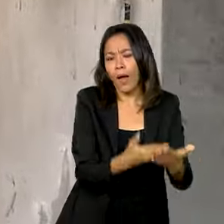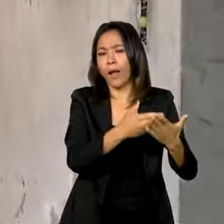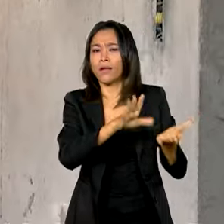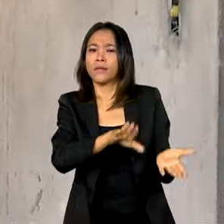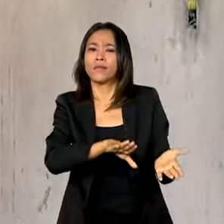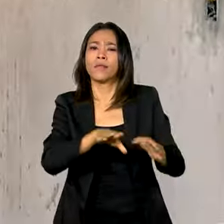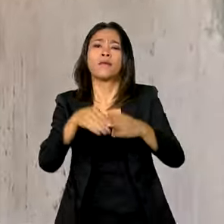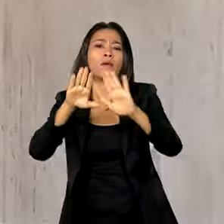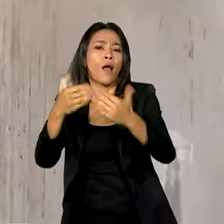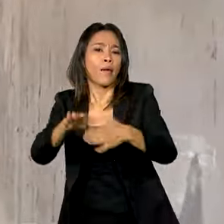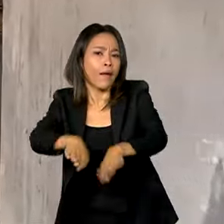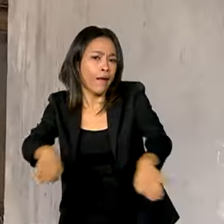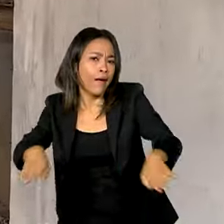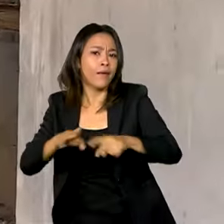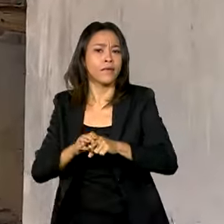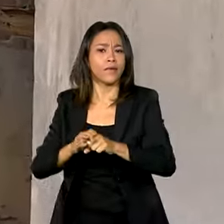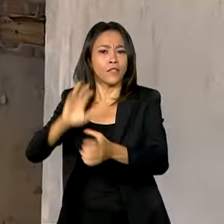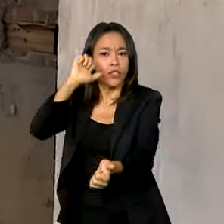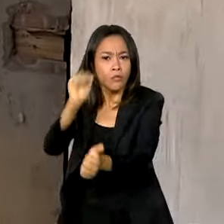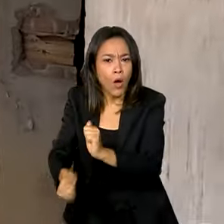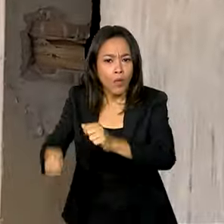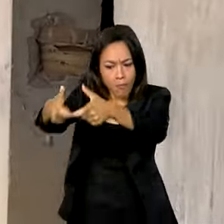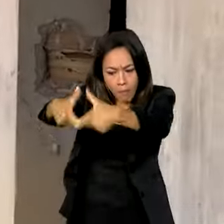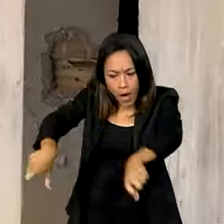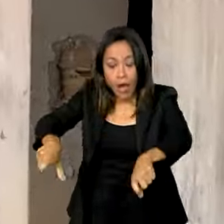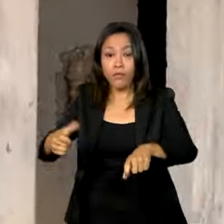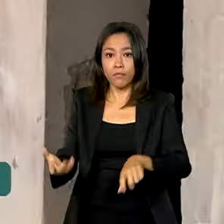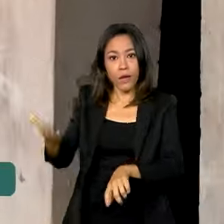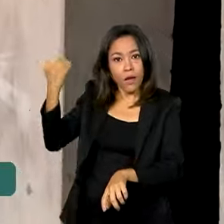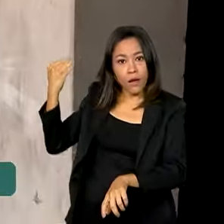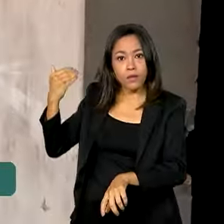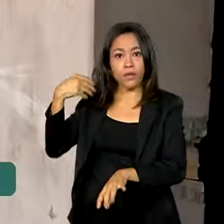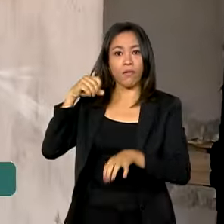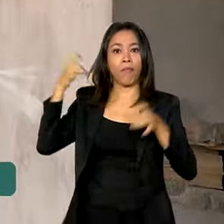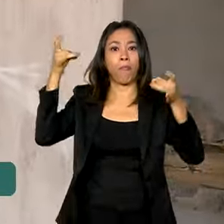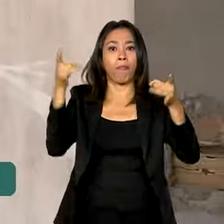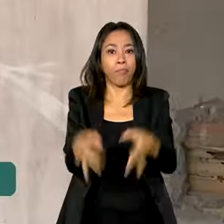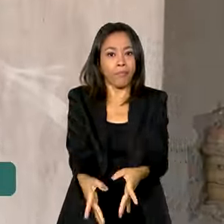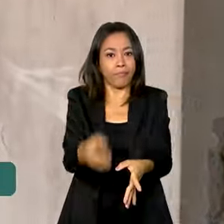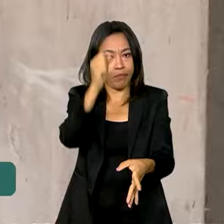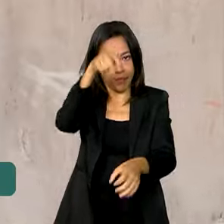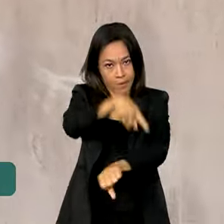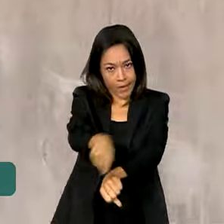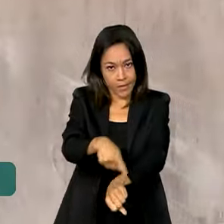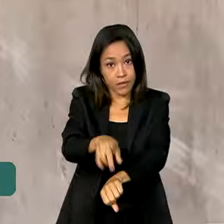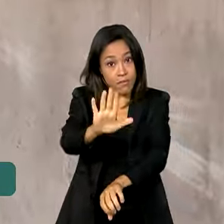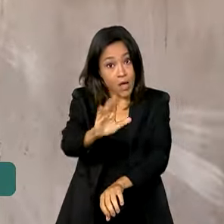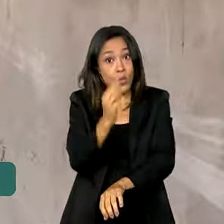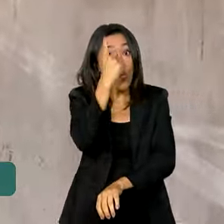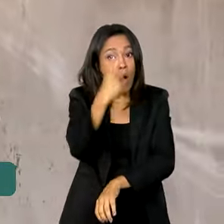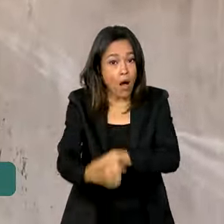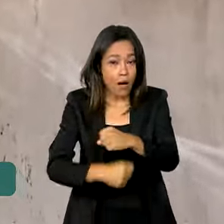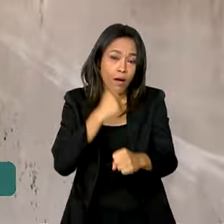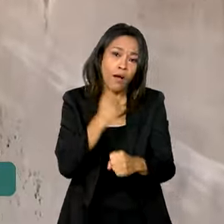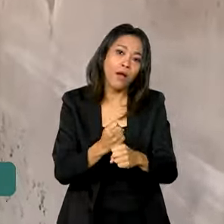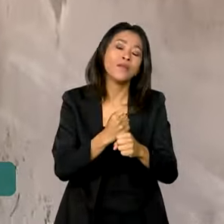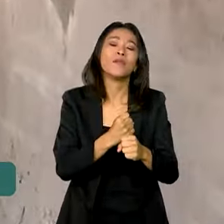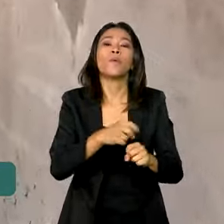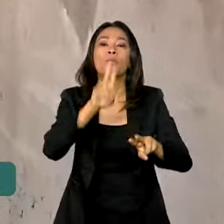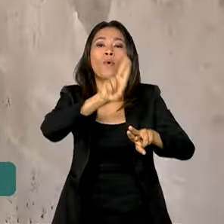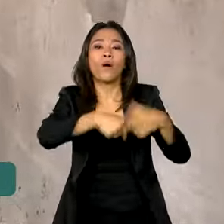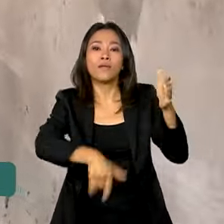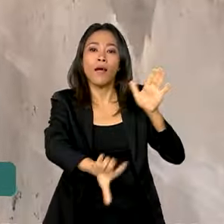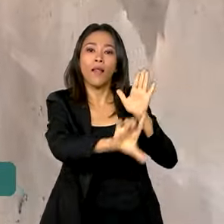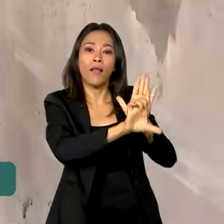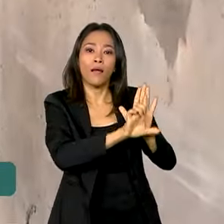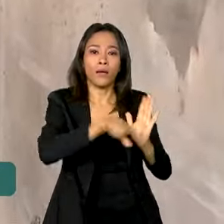e quadras esportivas, estavam paralisadas no país. Mas há um ano, com a lei do Pacto Nacional,